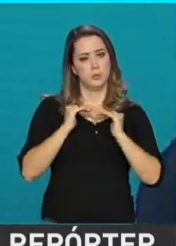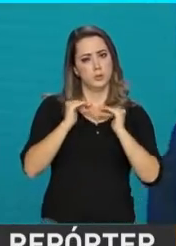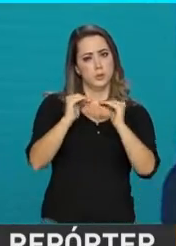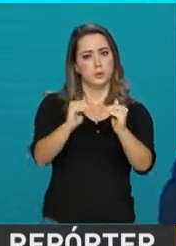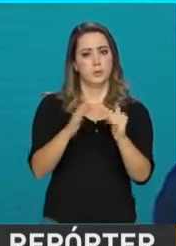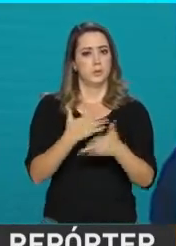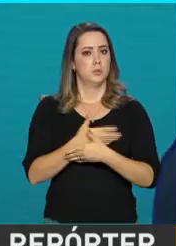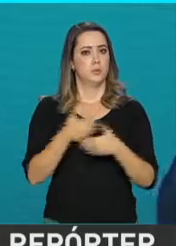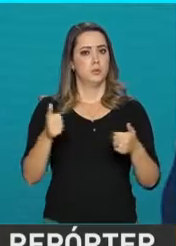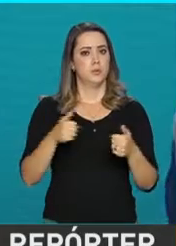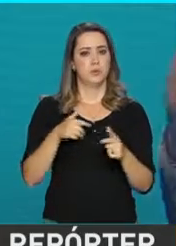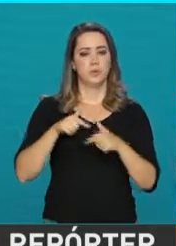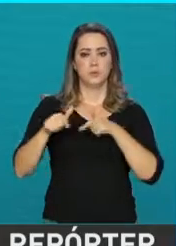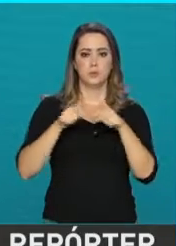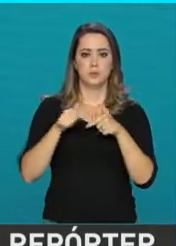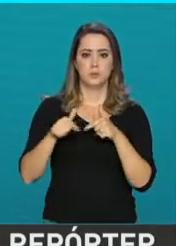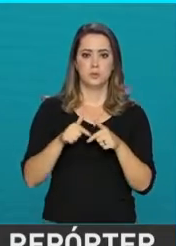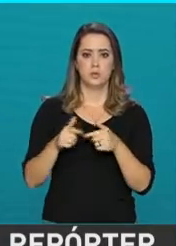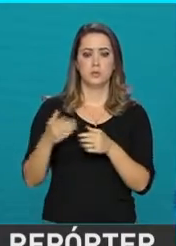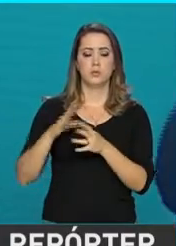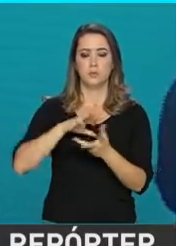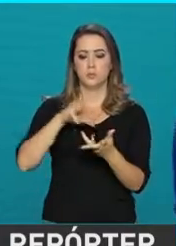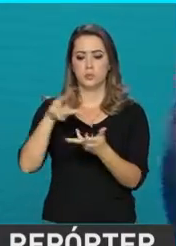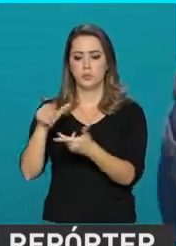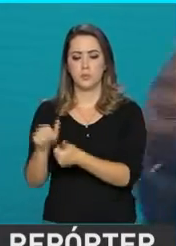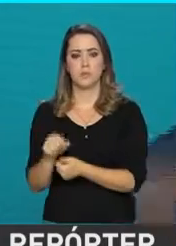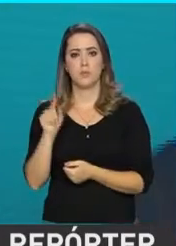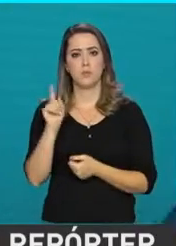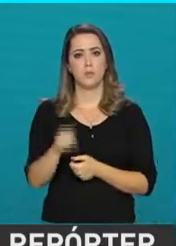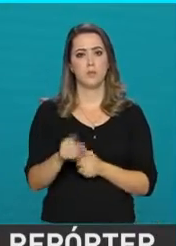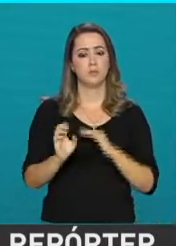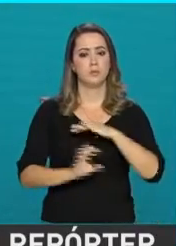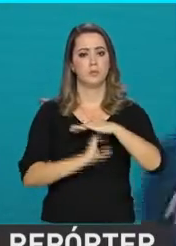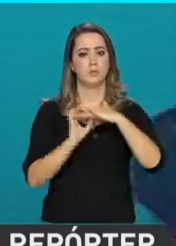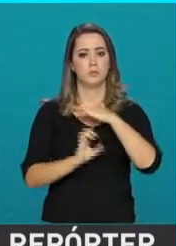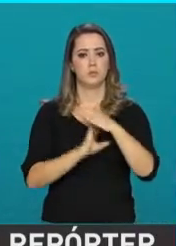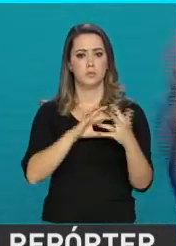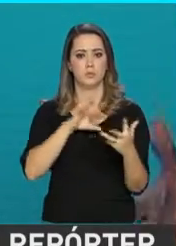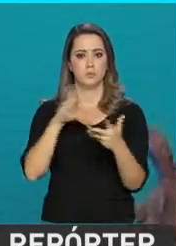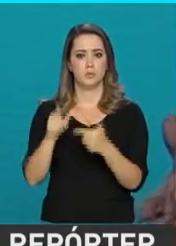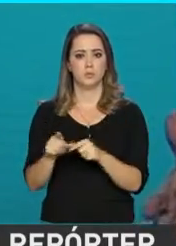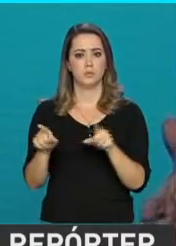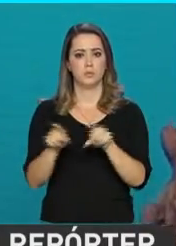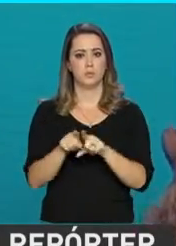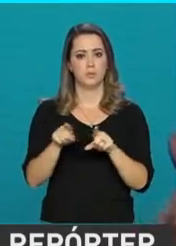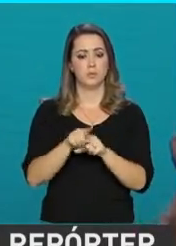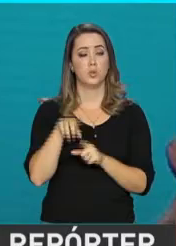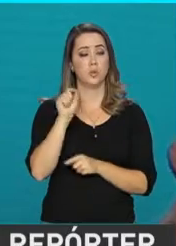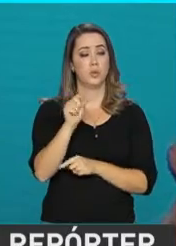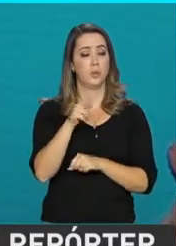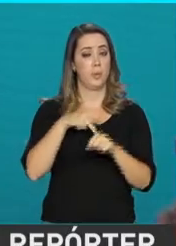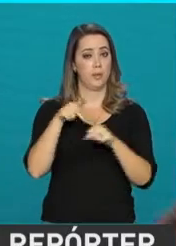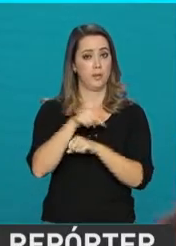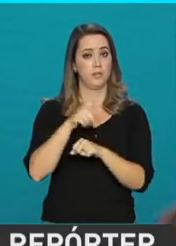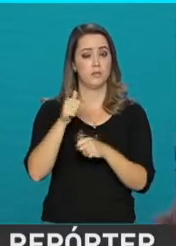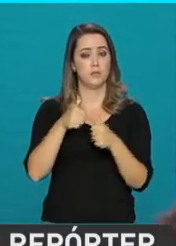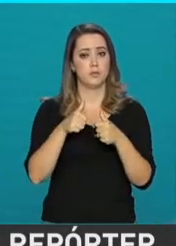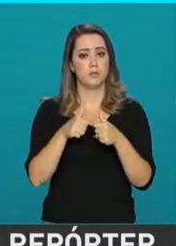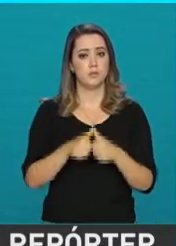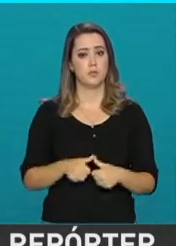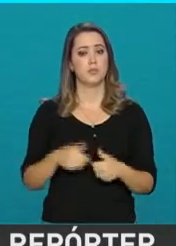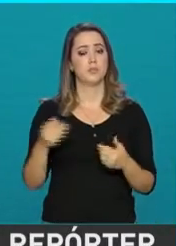do mercado financeiro internacional das empresas e do mundo e do que o país está